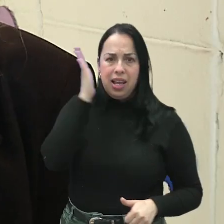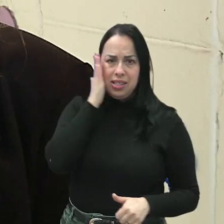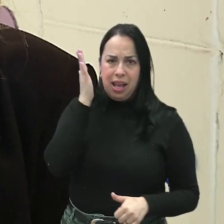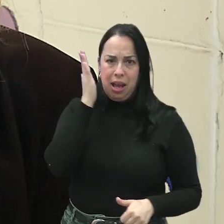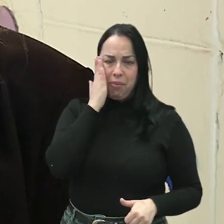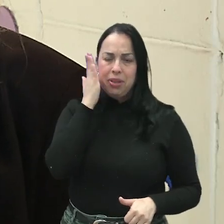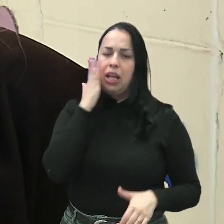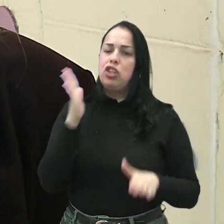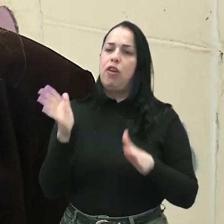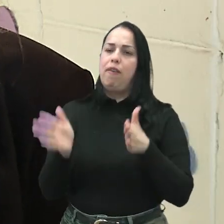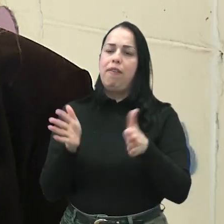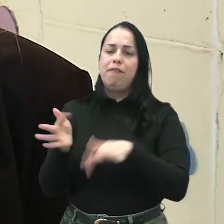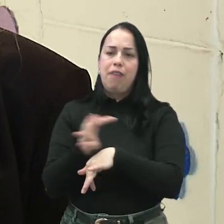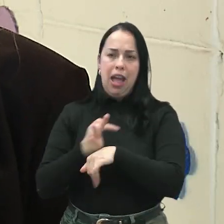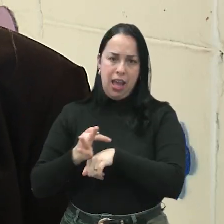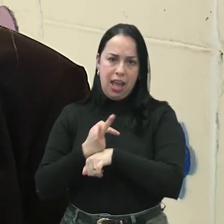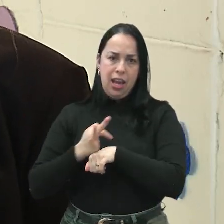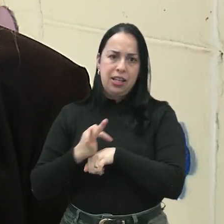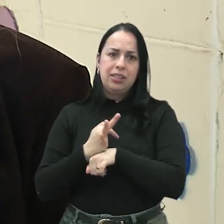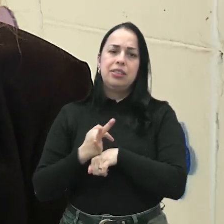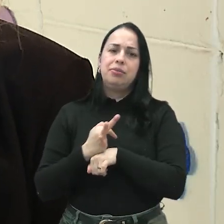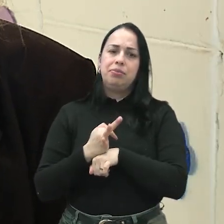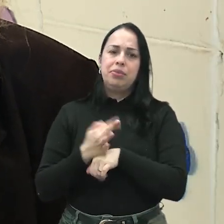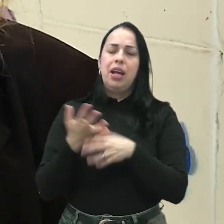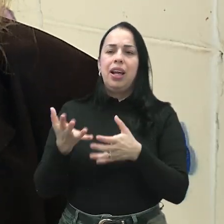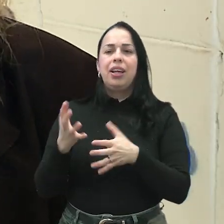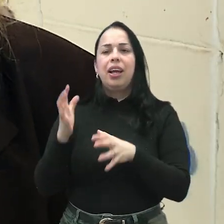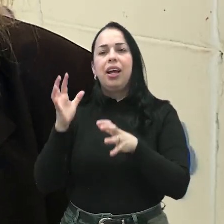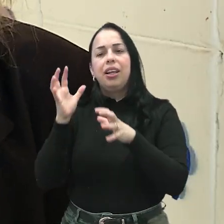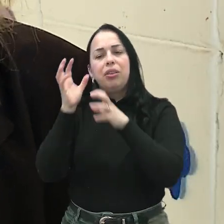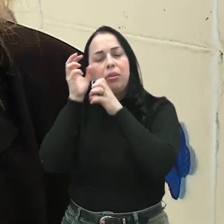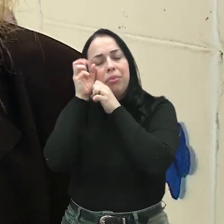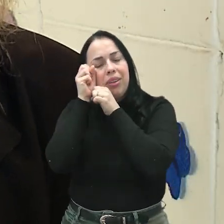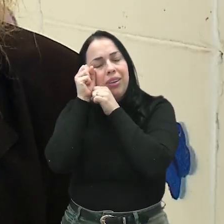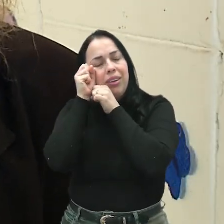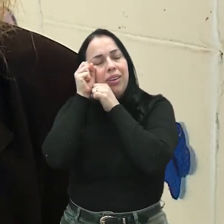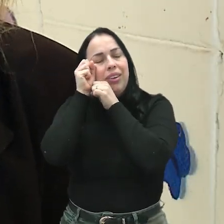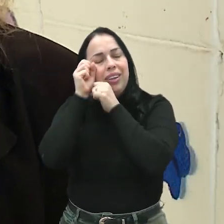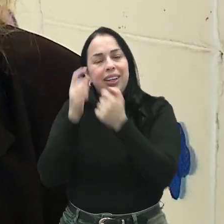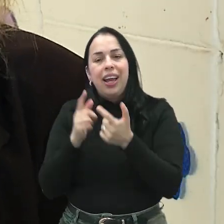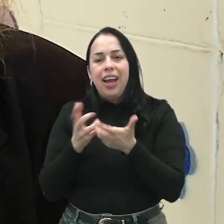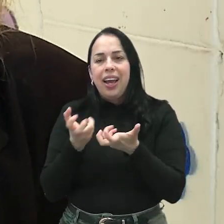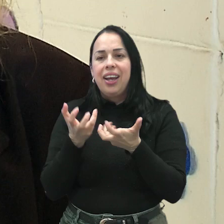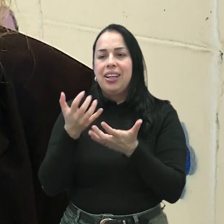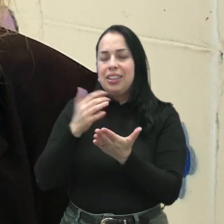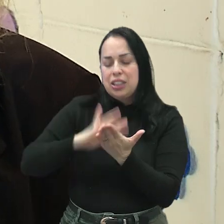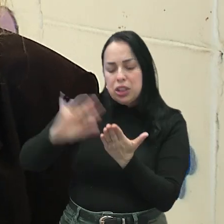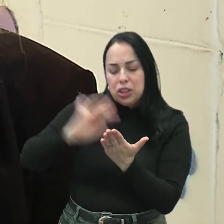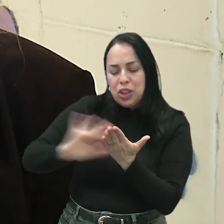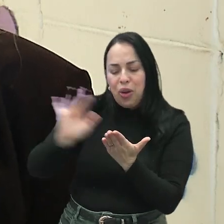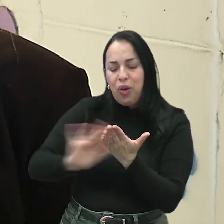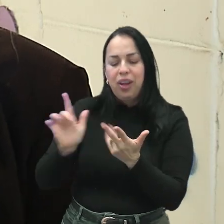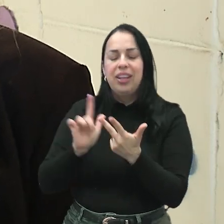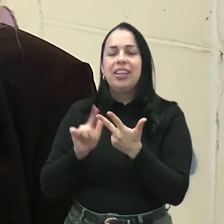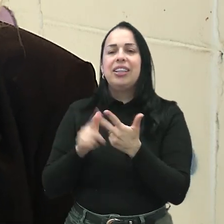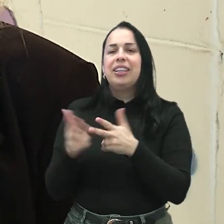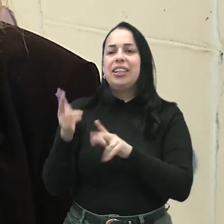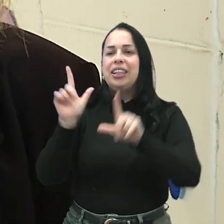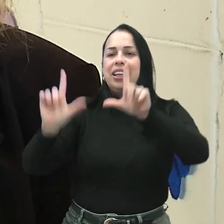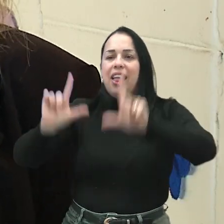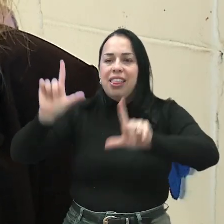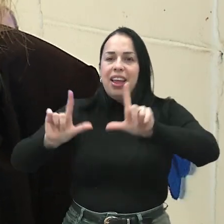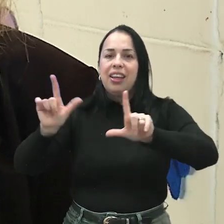Ela sabe que está de férias, mesmo com a colônia, aí ela quer dormir mais tarde, quer ver celular, desenho,